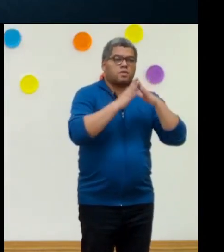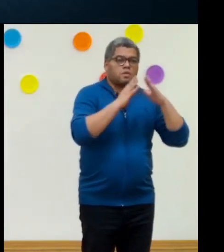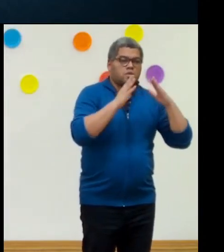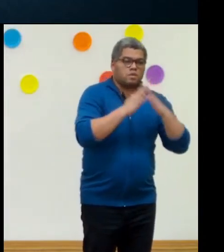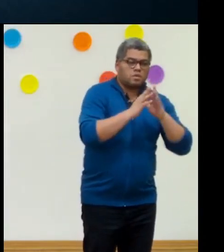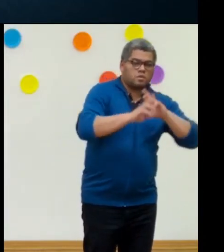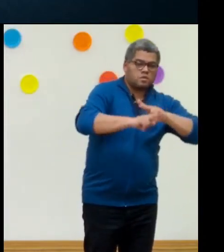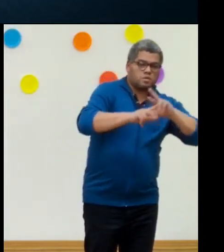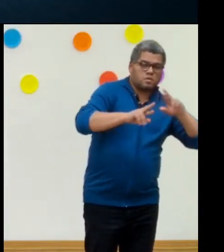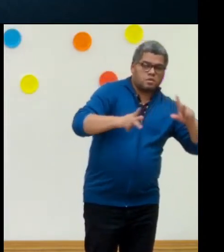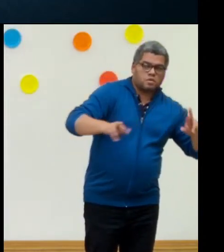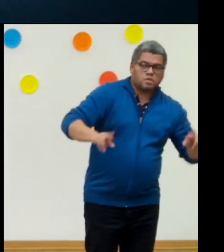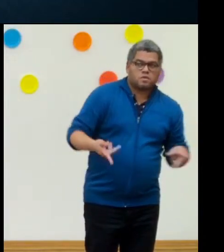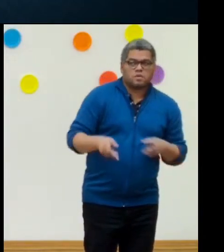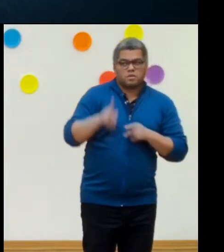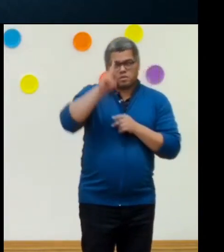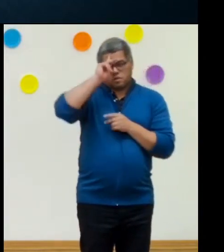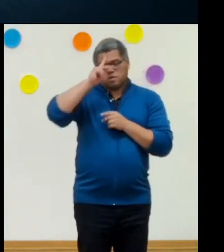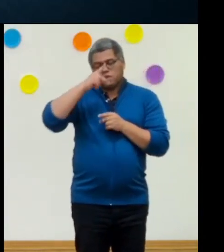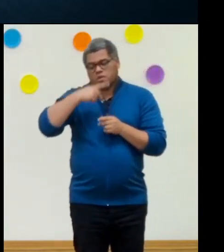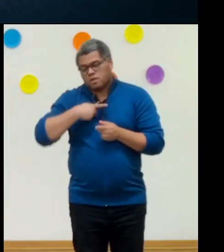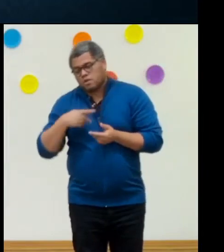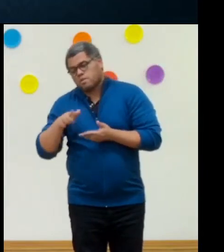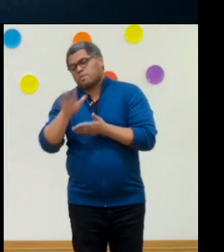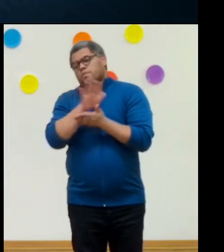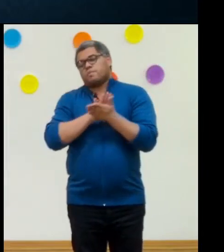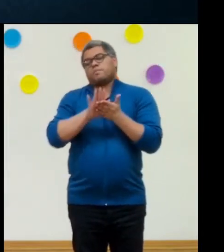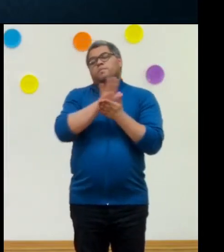a autodestruição, estão